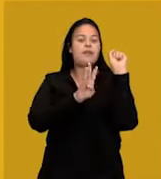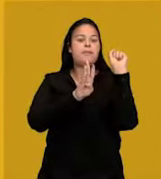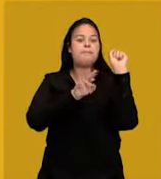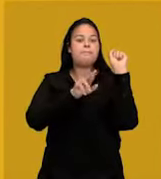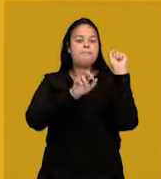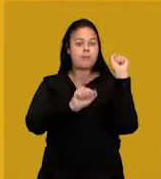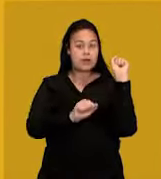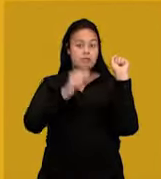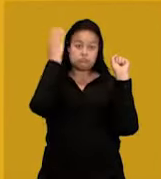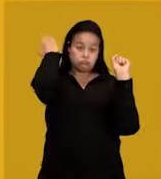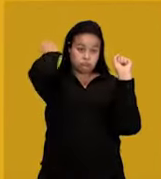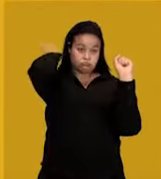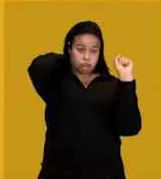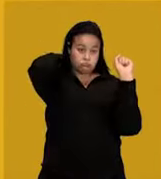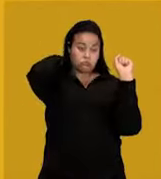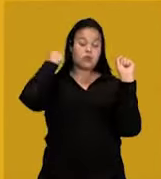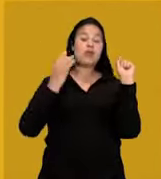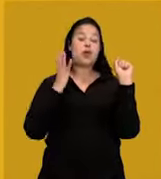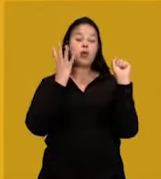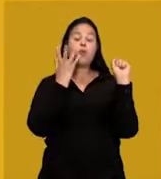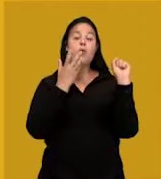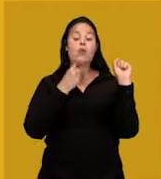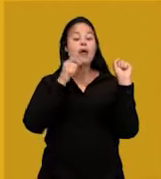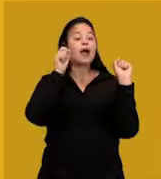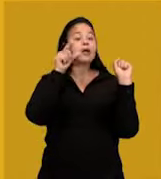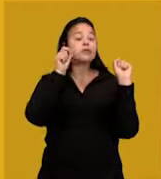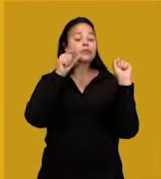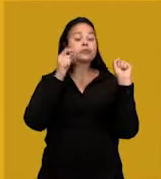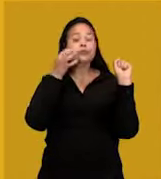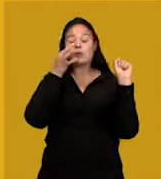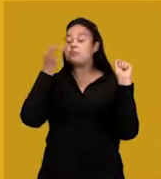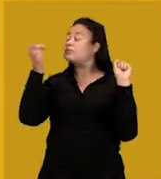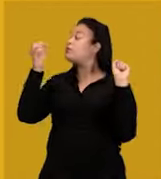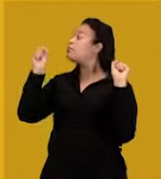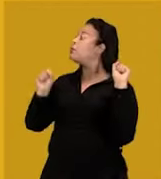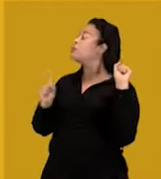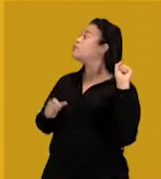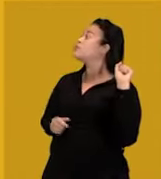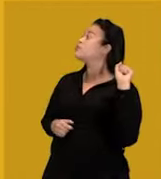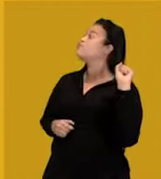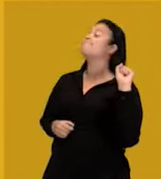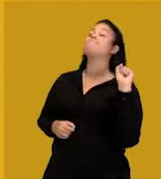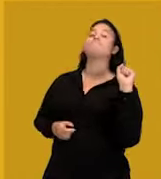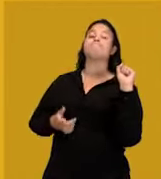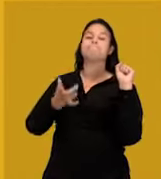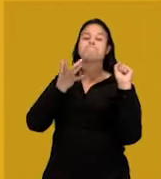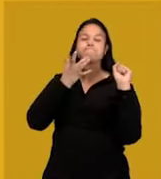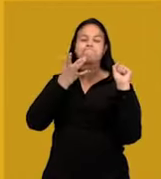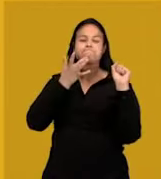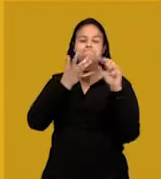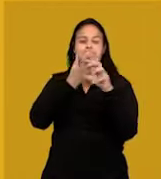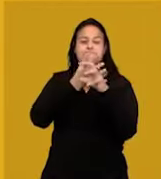E em azul, nós podemos observar a cartilagem.